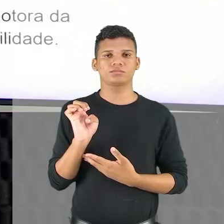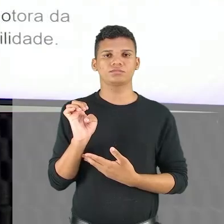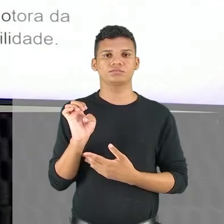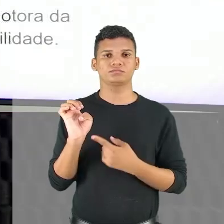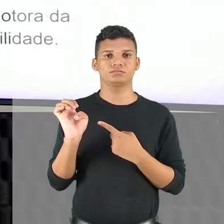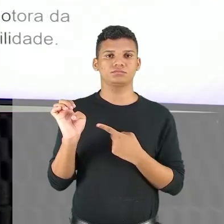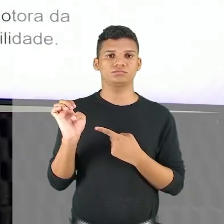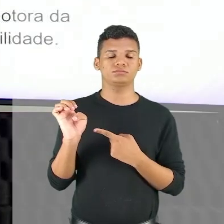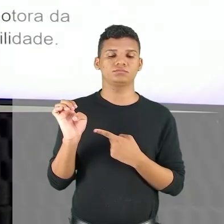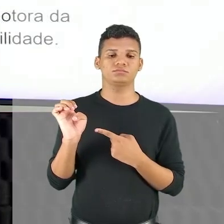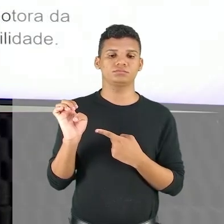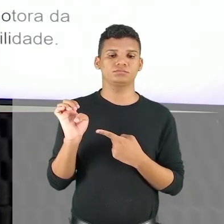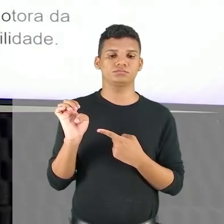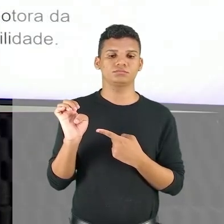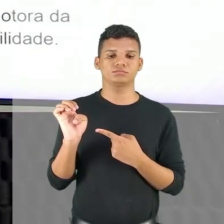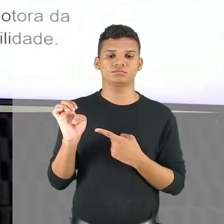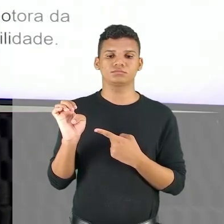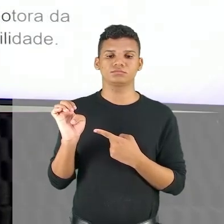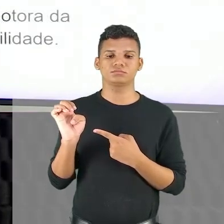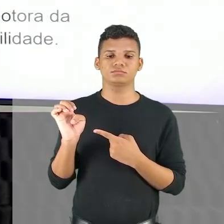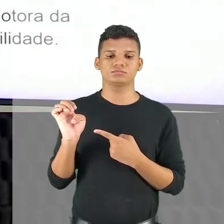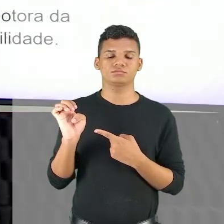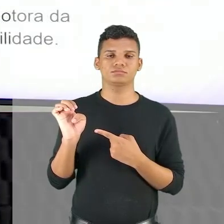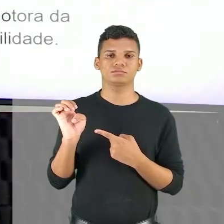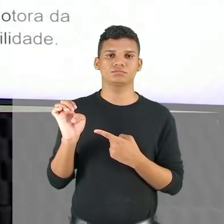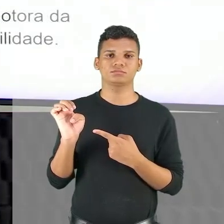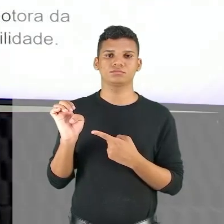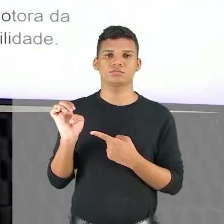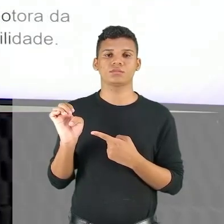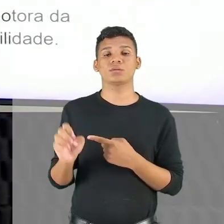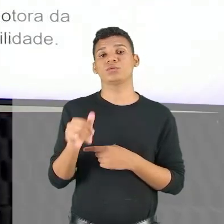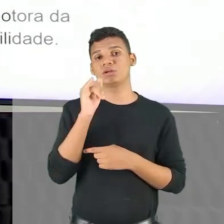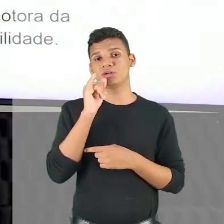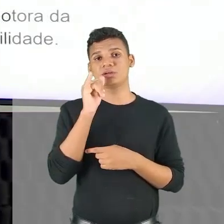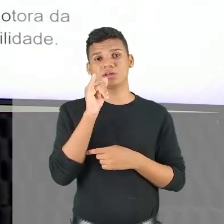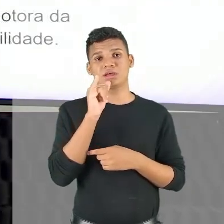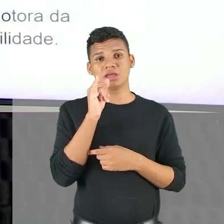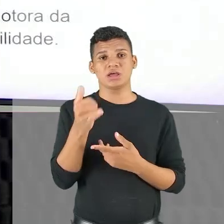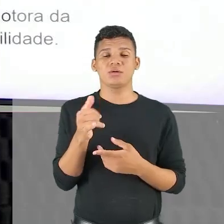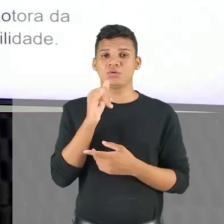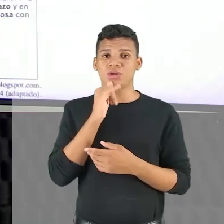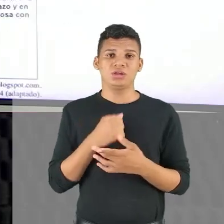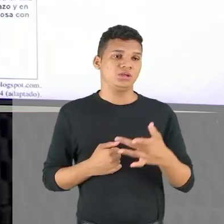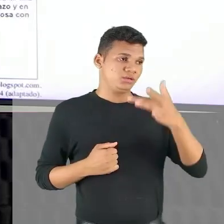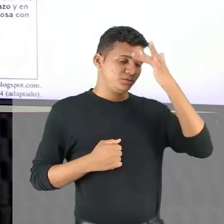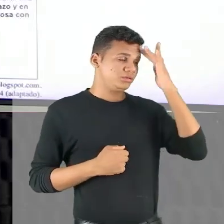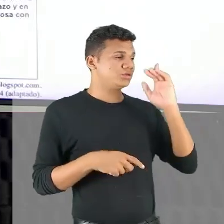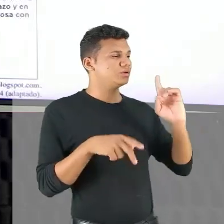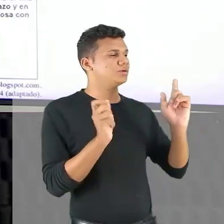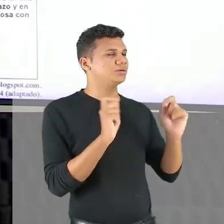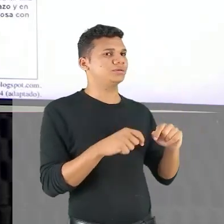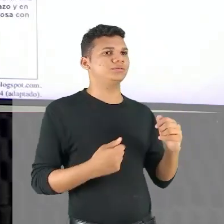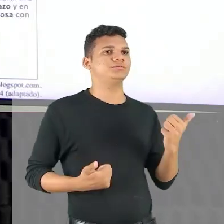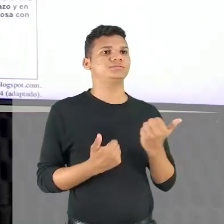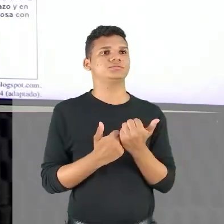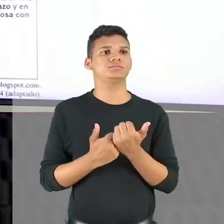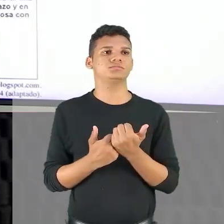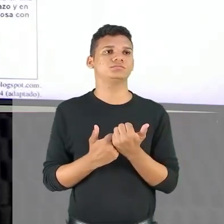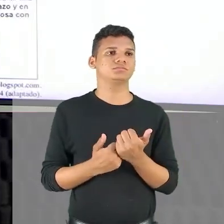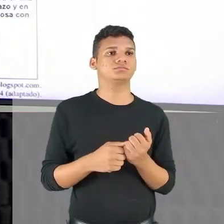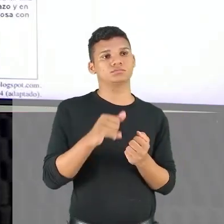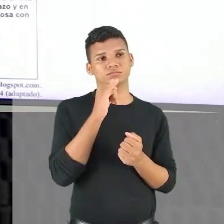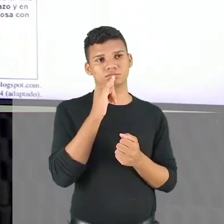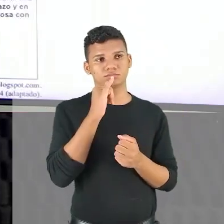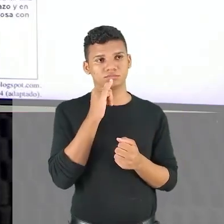promotora da campanha para dar-lhe confiabilidade. É como se alguém de apoio da campanha, vamos colocar aqui, ó,